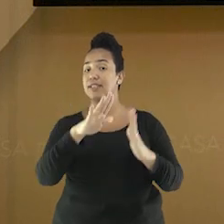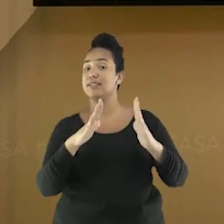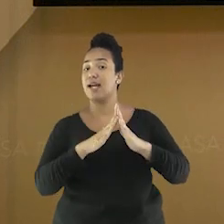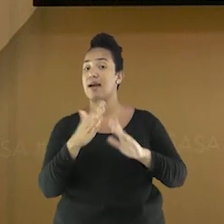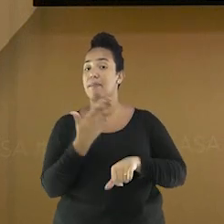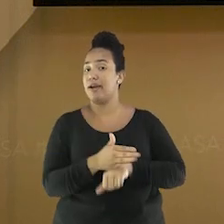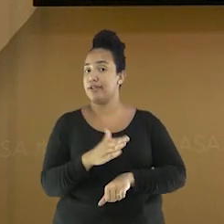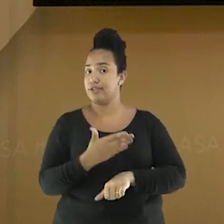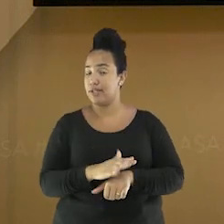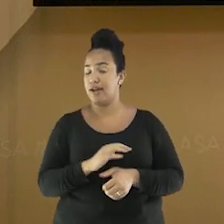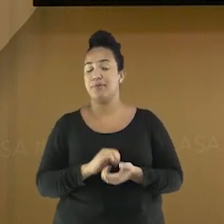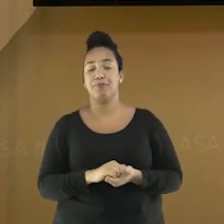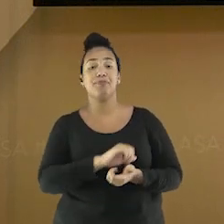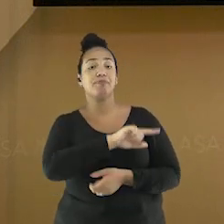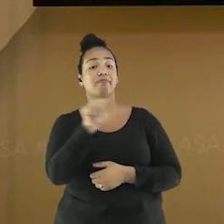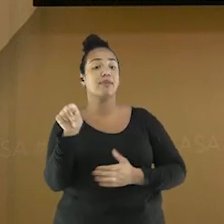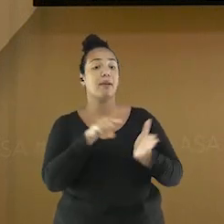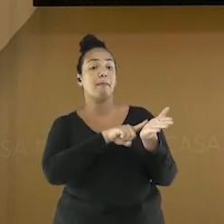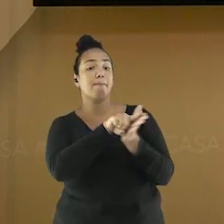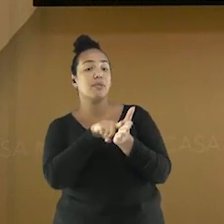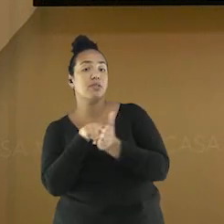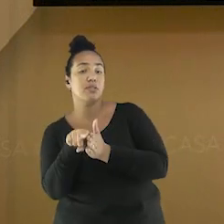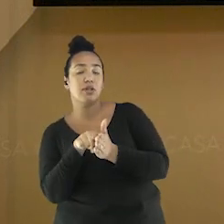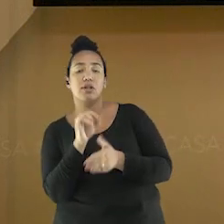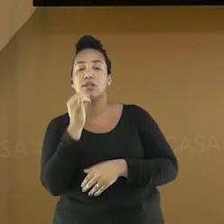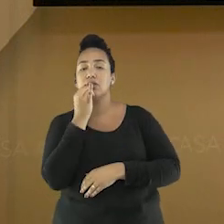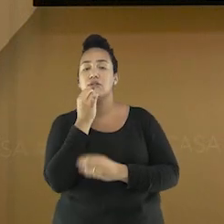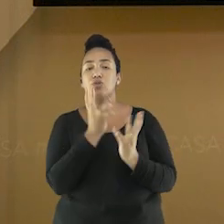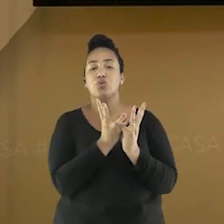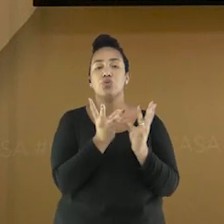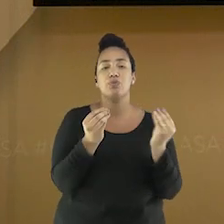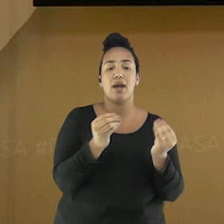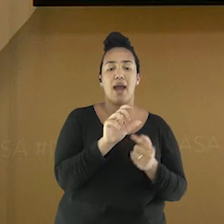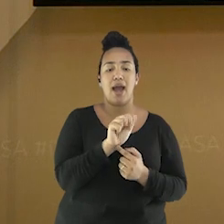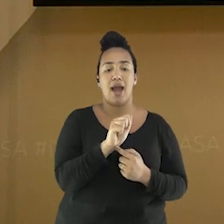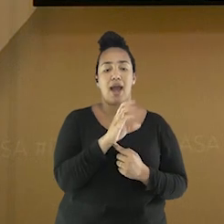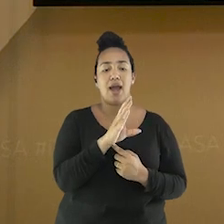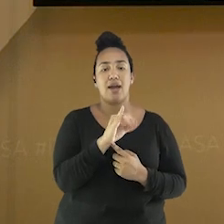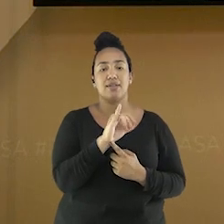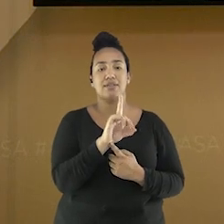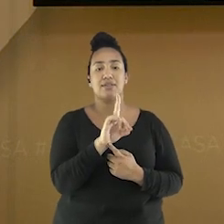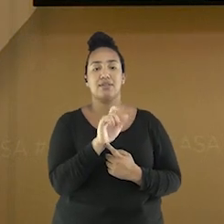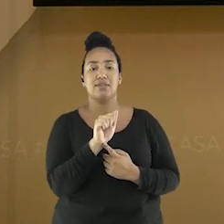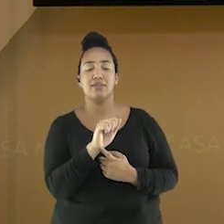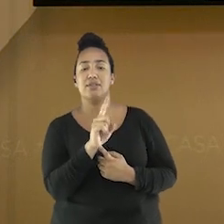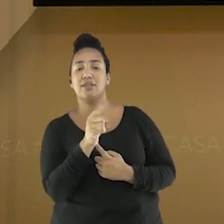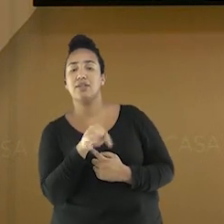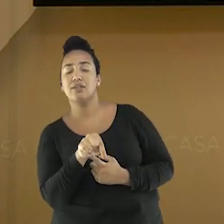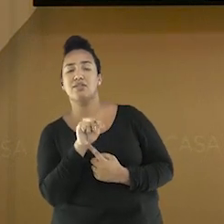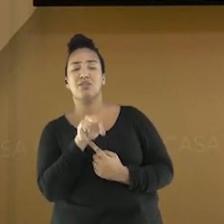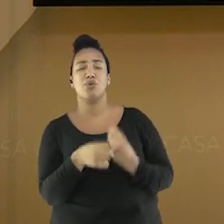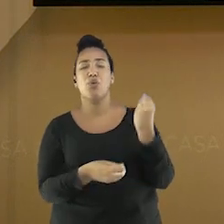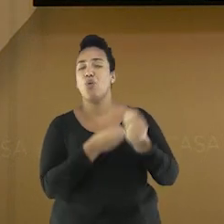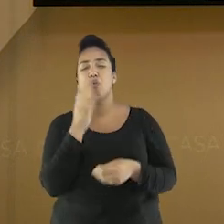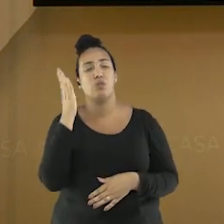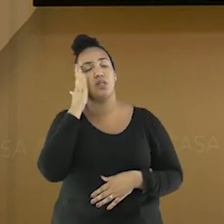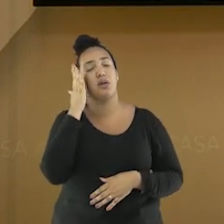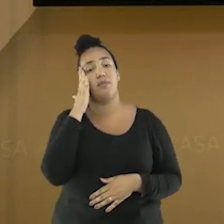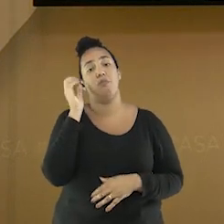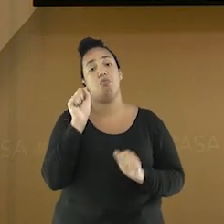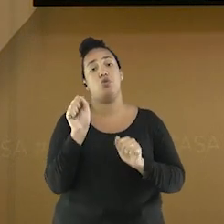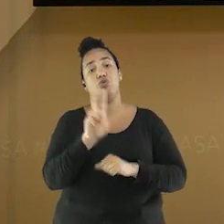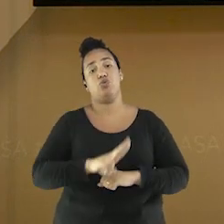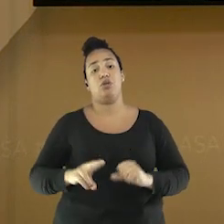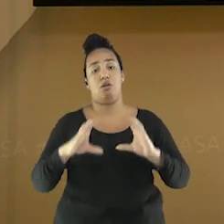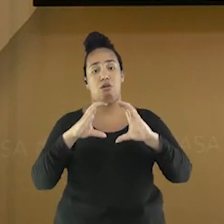hoje. Pesquise como descobrir se uma substância é ácida ou não através do uso de repolho roxo. Você pode participar